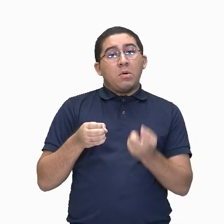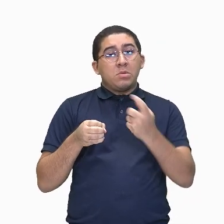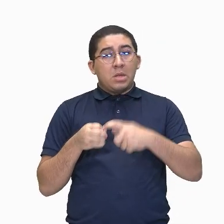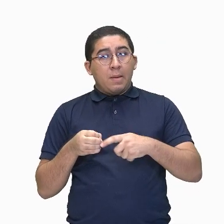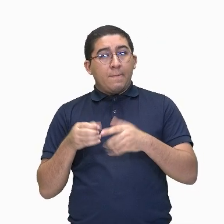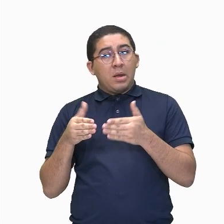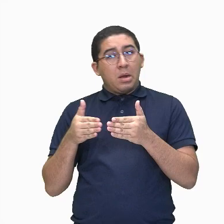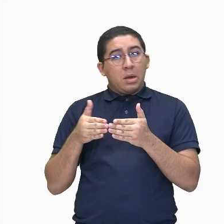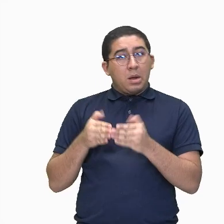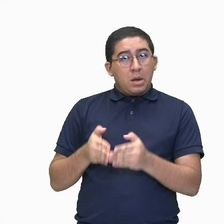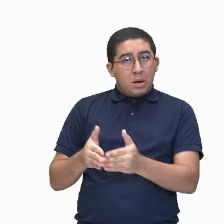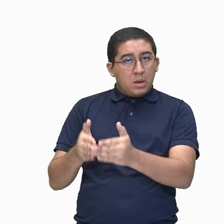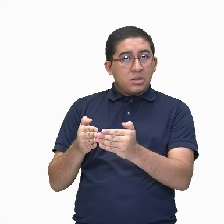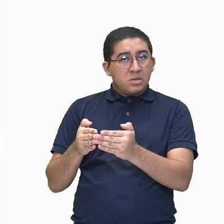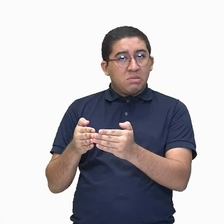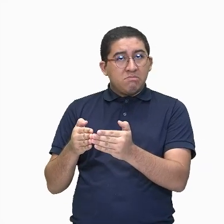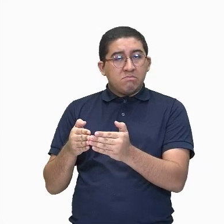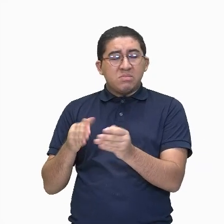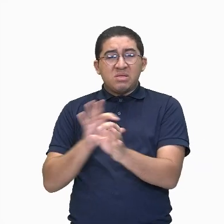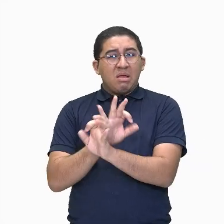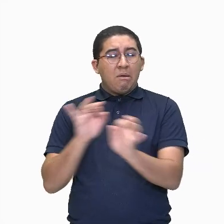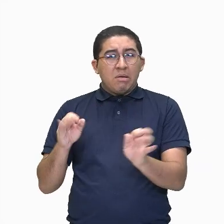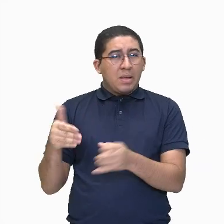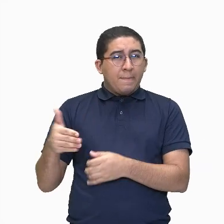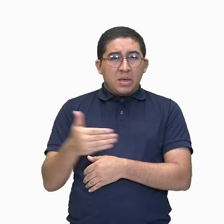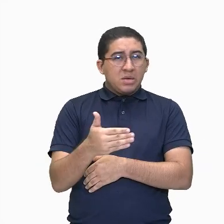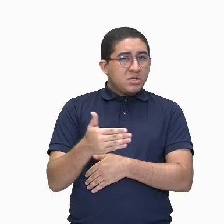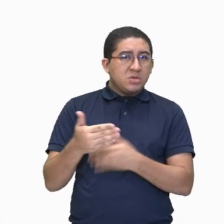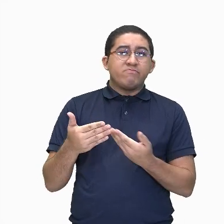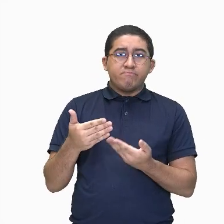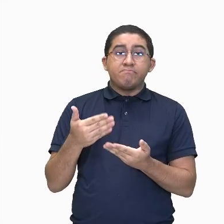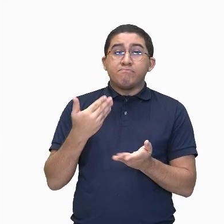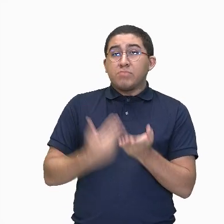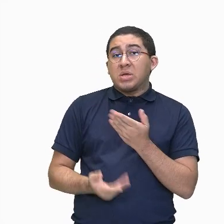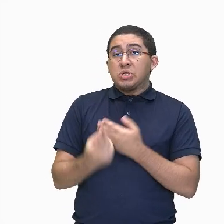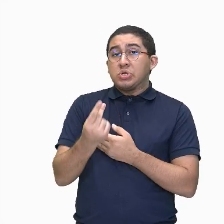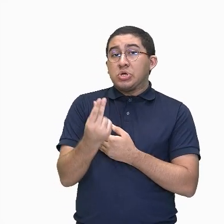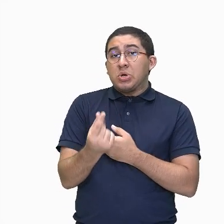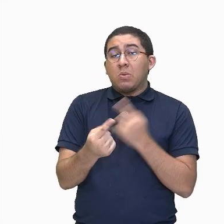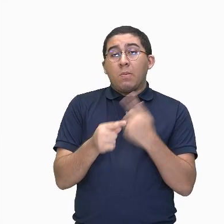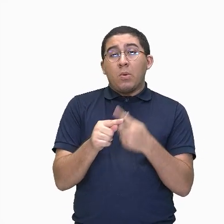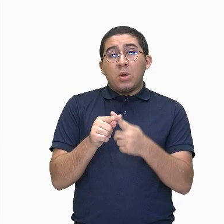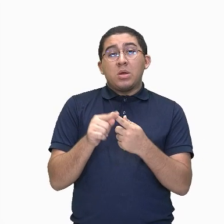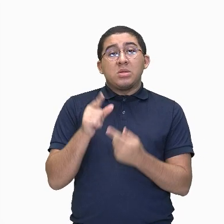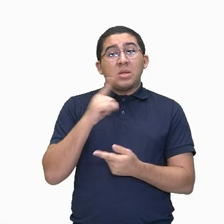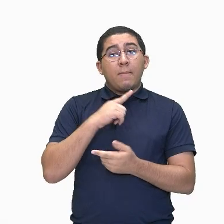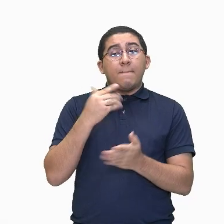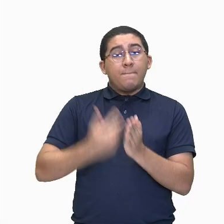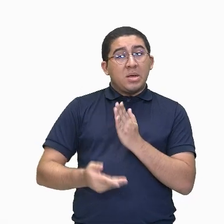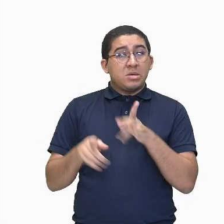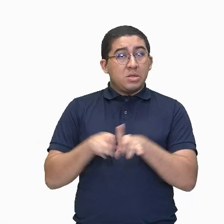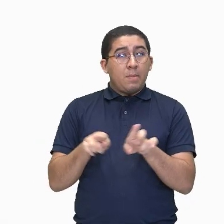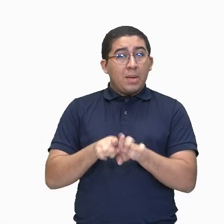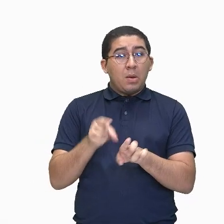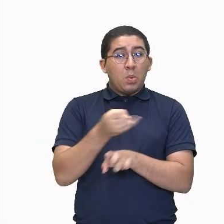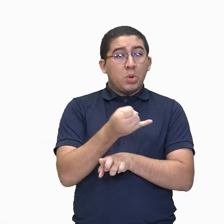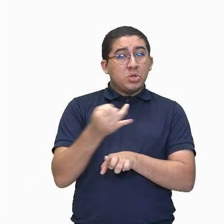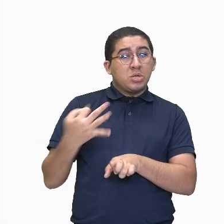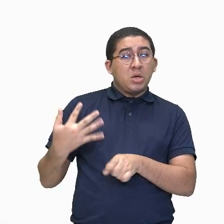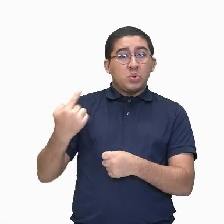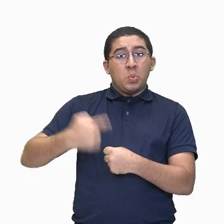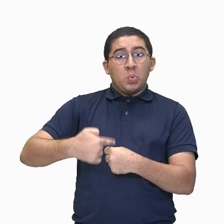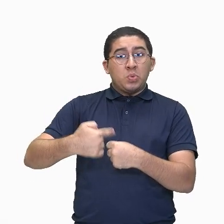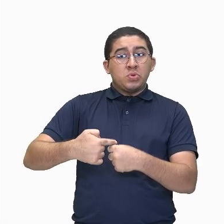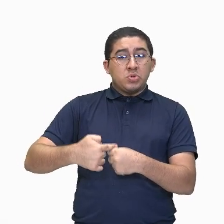é um prejuízo muito grande, porque para ele voltar no outro dia, ele vai gastar a quantidade, né, de combustível,